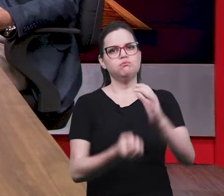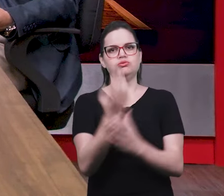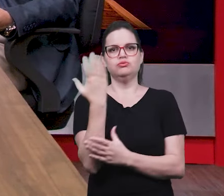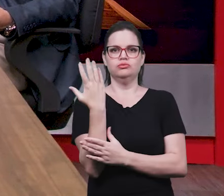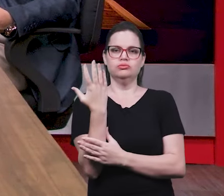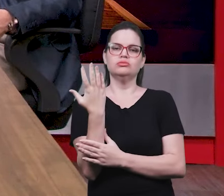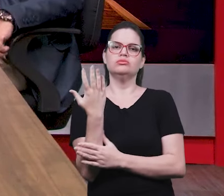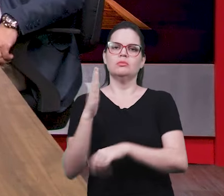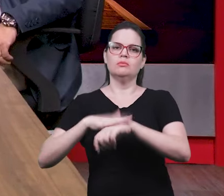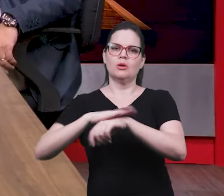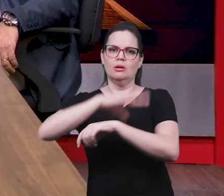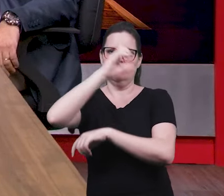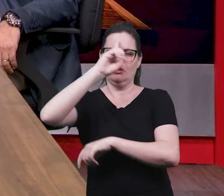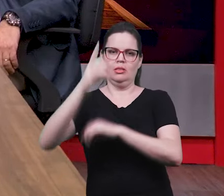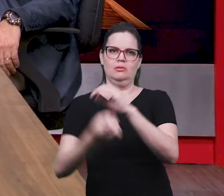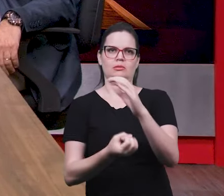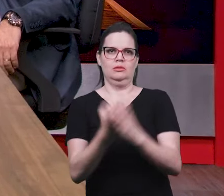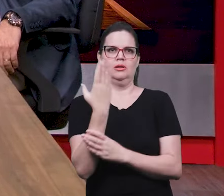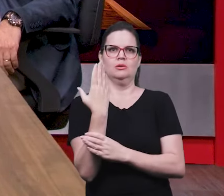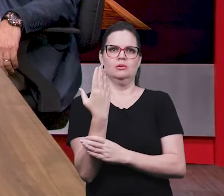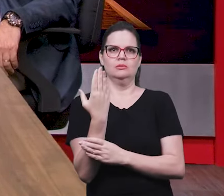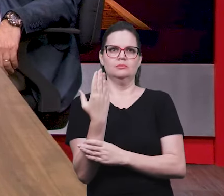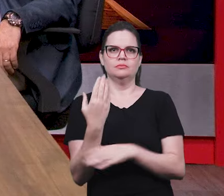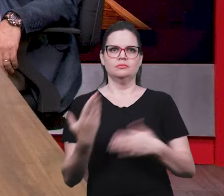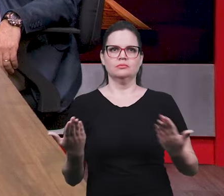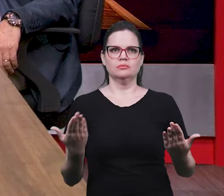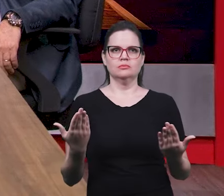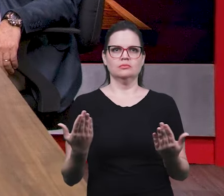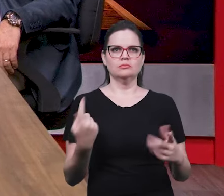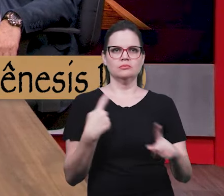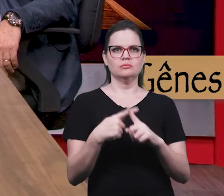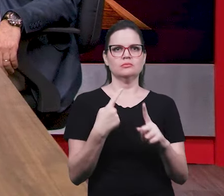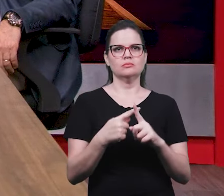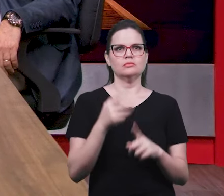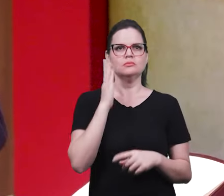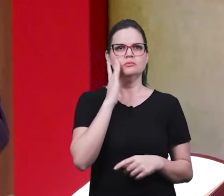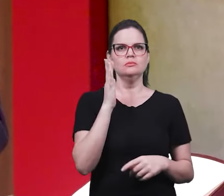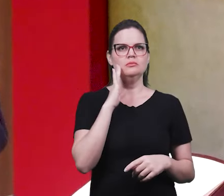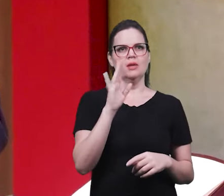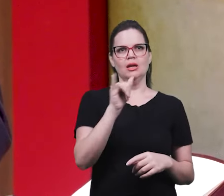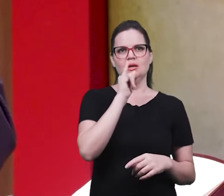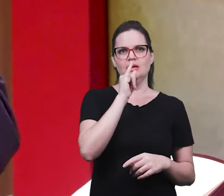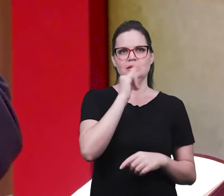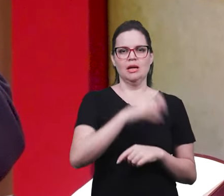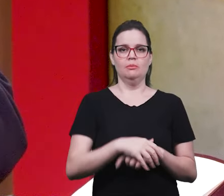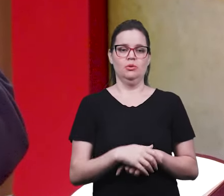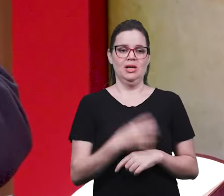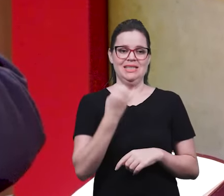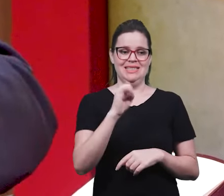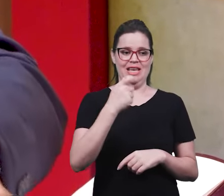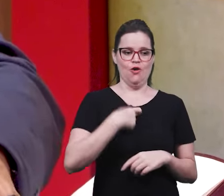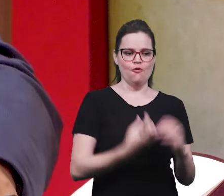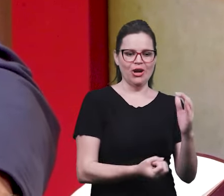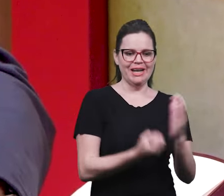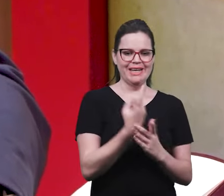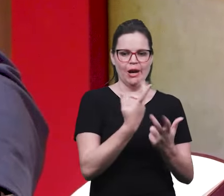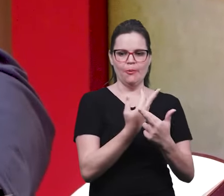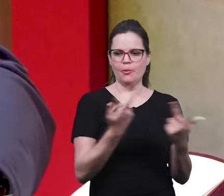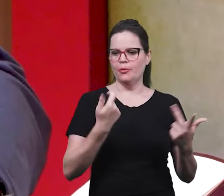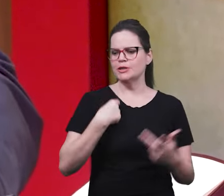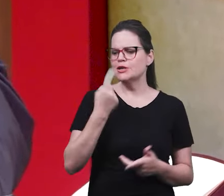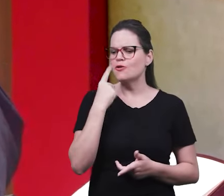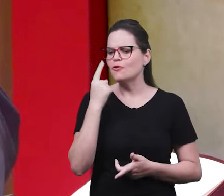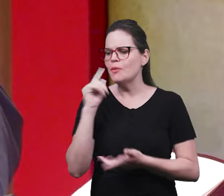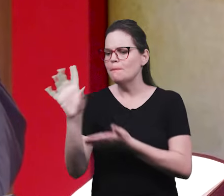porque a criação de Deus criando alguma coisa do nada, eles imaginam uma criação pegando um modelo, uma referência. Então, eles tinham